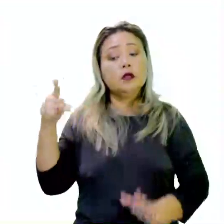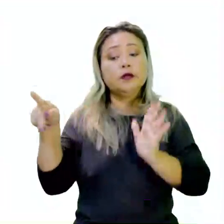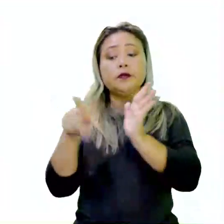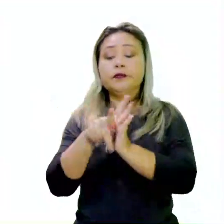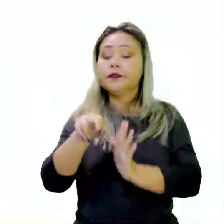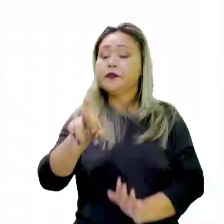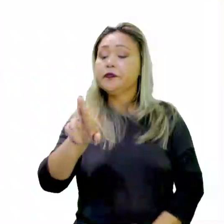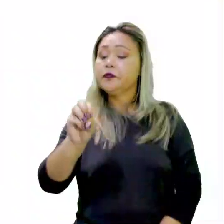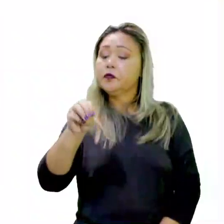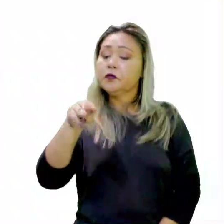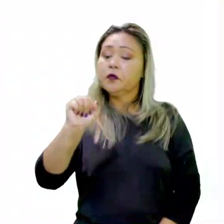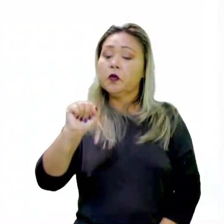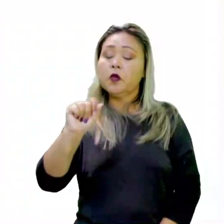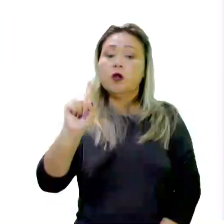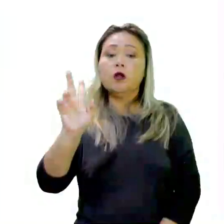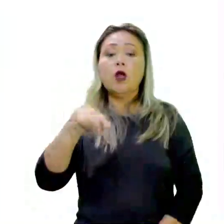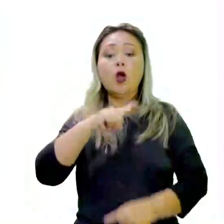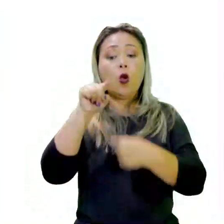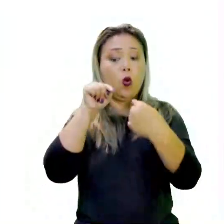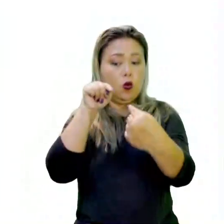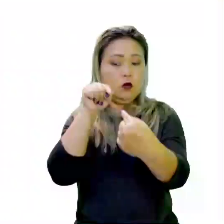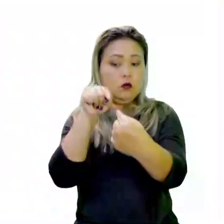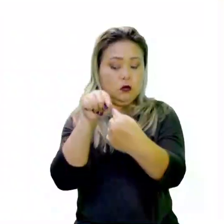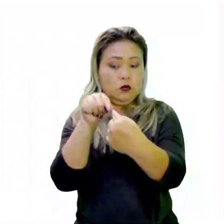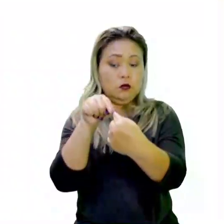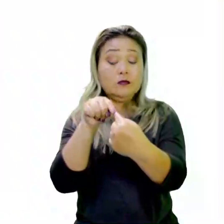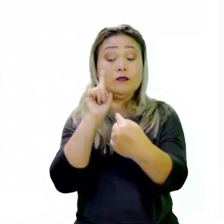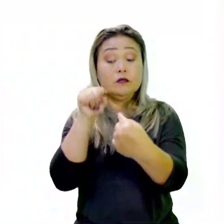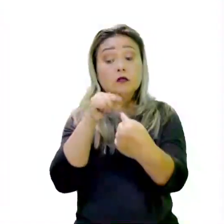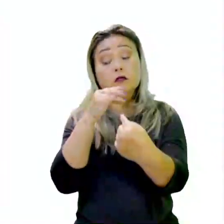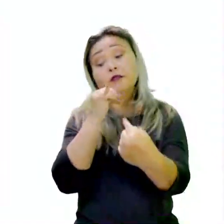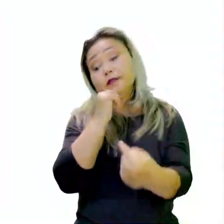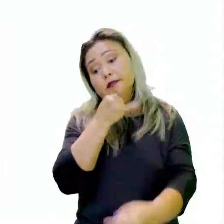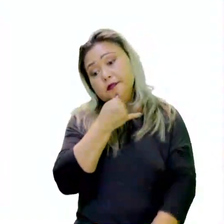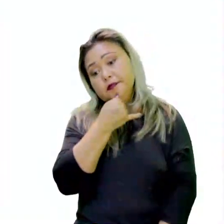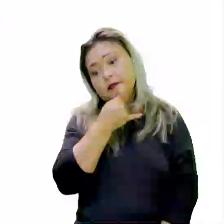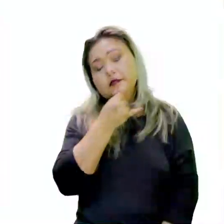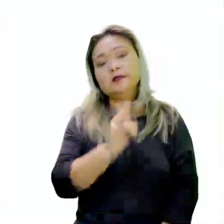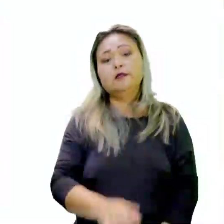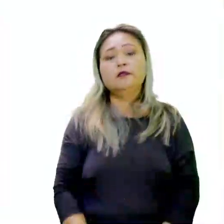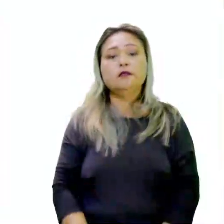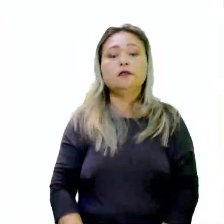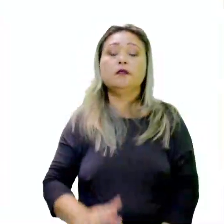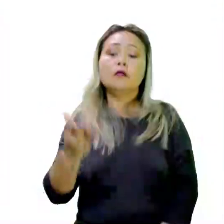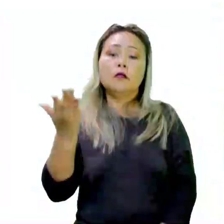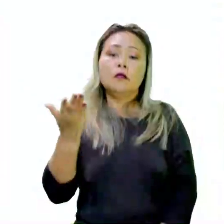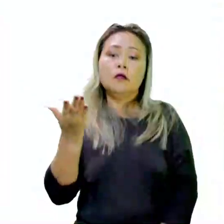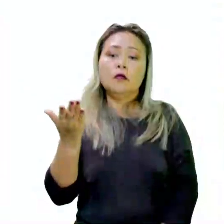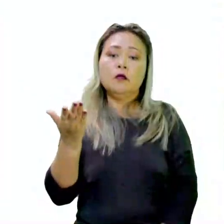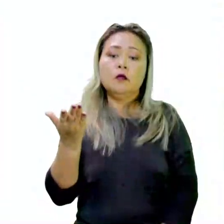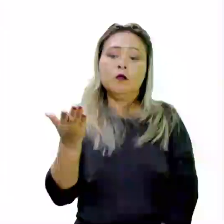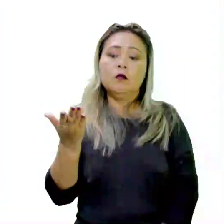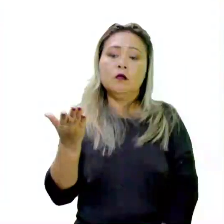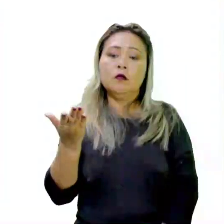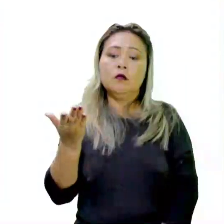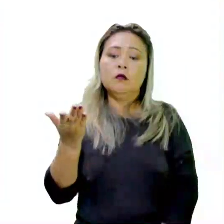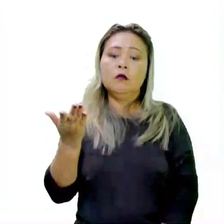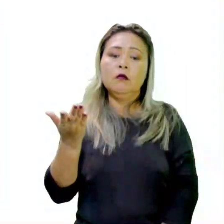Roma, porém, para um objetivo muito triste, né, professor? Verdade. Hoje em dia, a